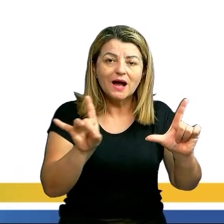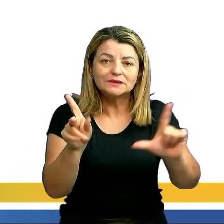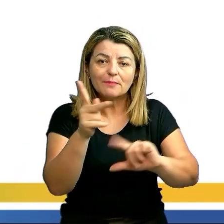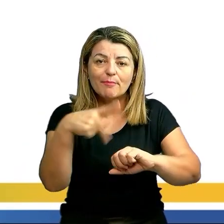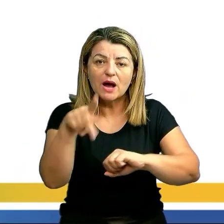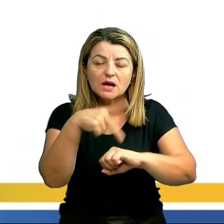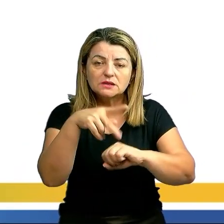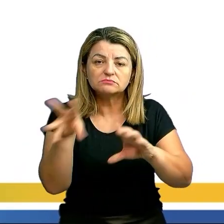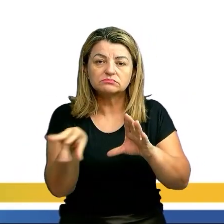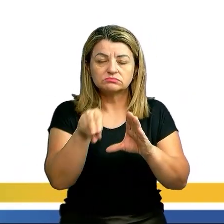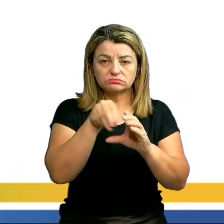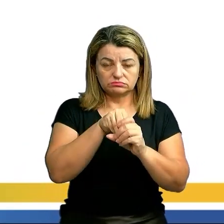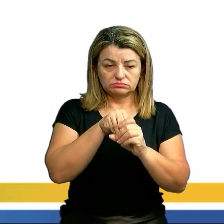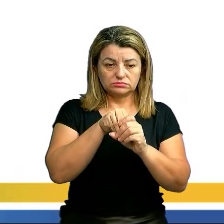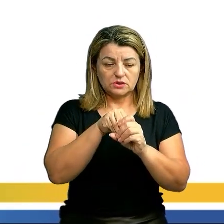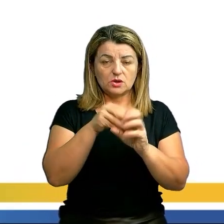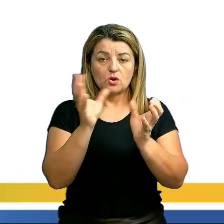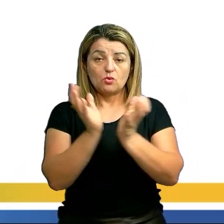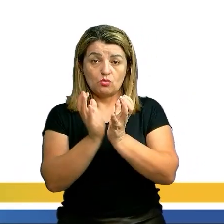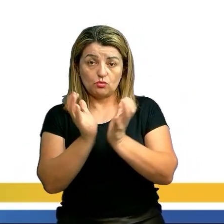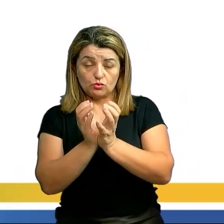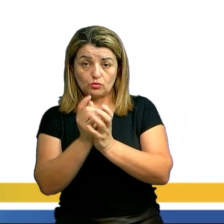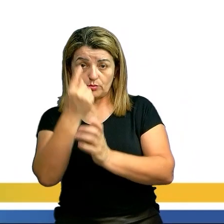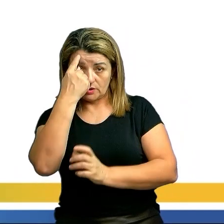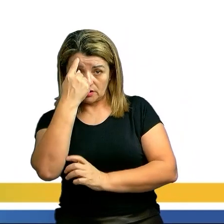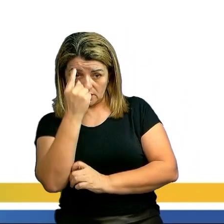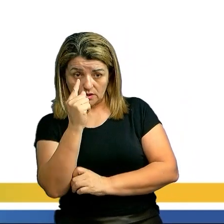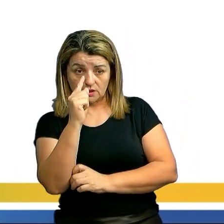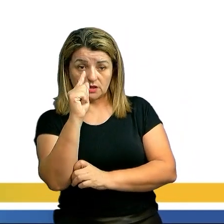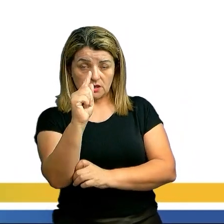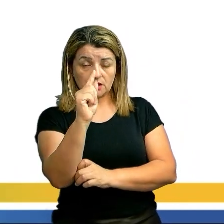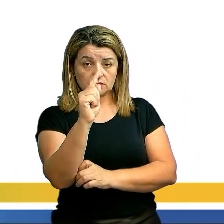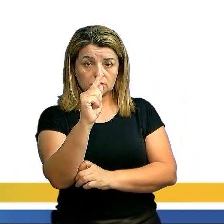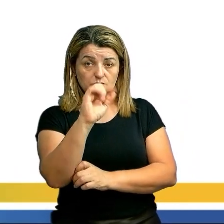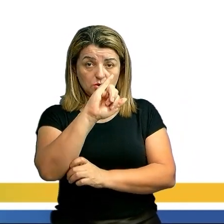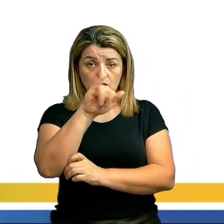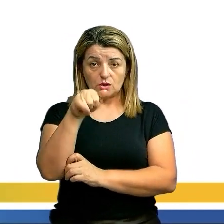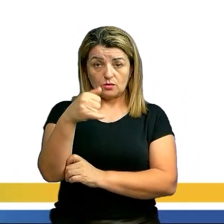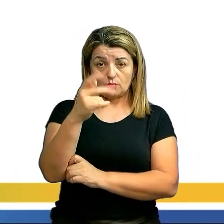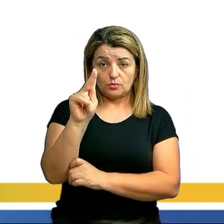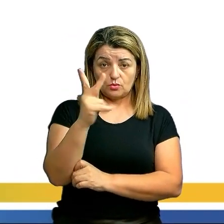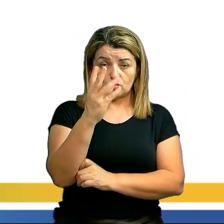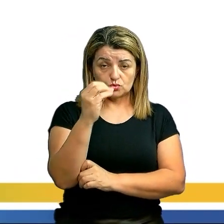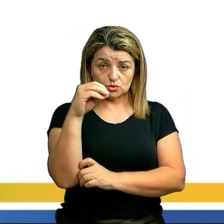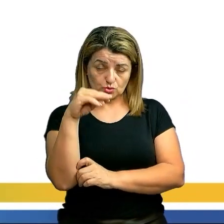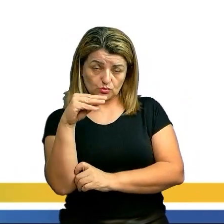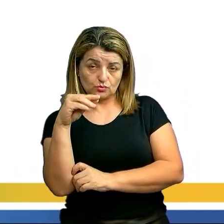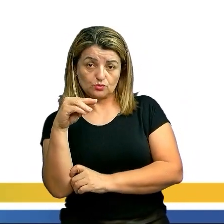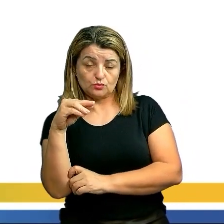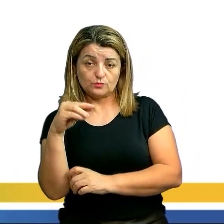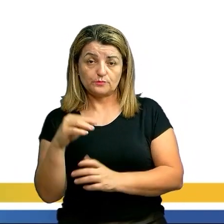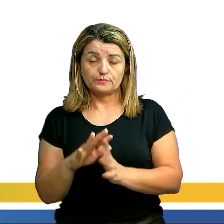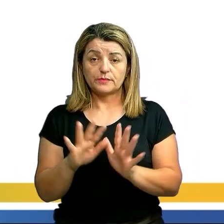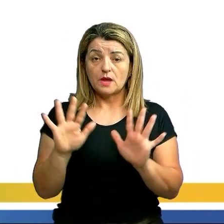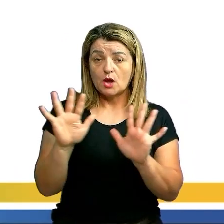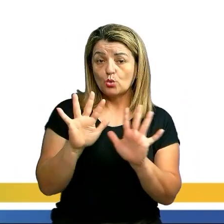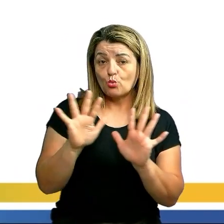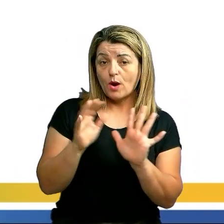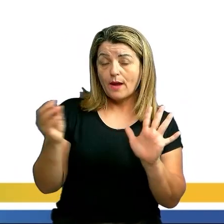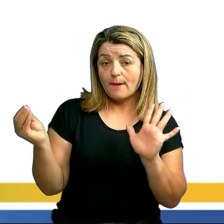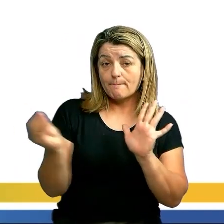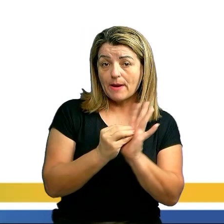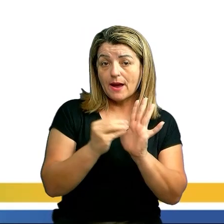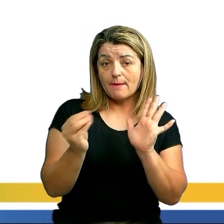por John O'Neill, né? Digamos assim. Ele não é uma organização internacional homologada com